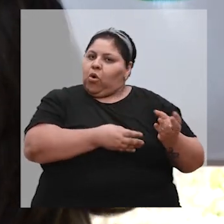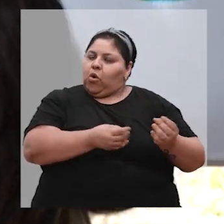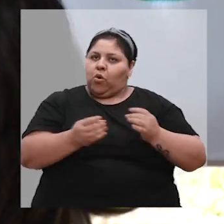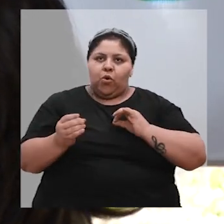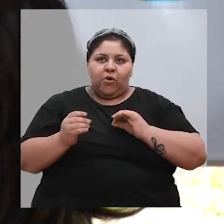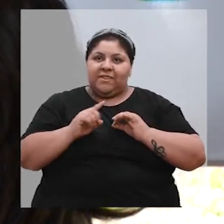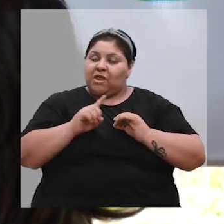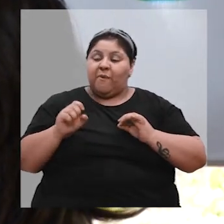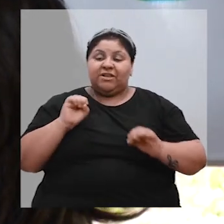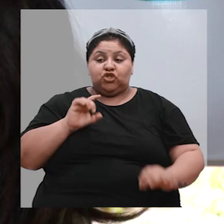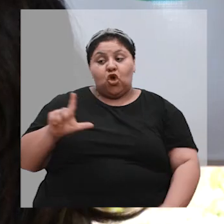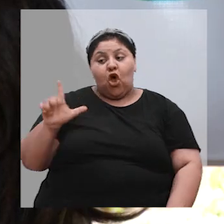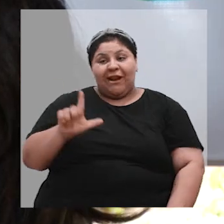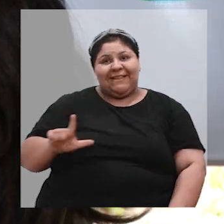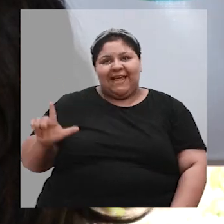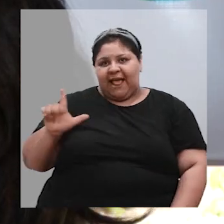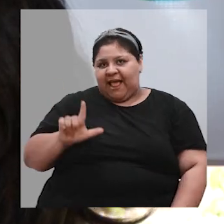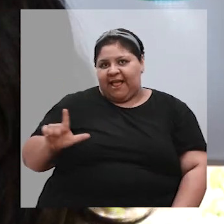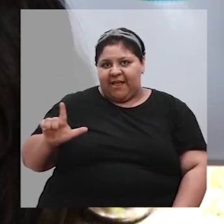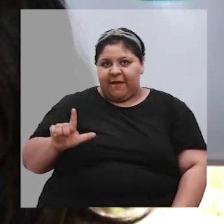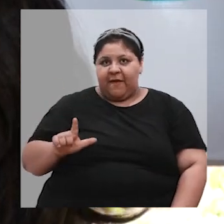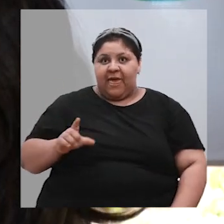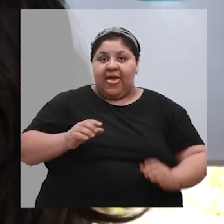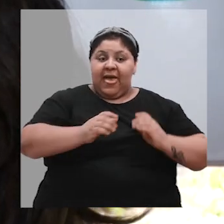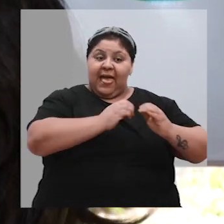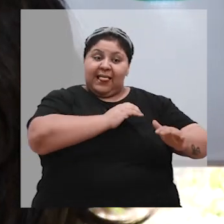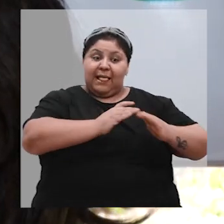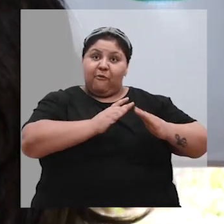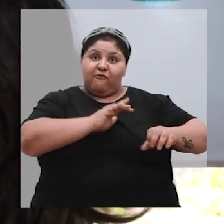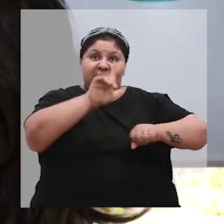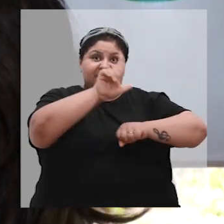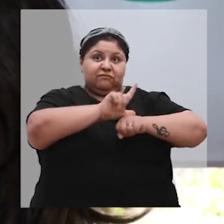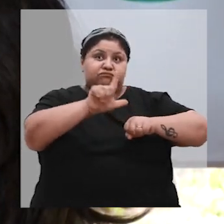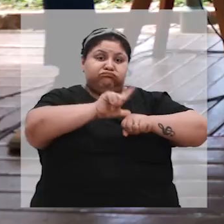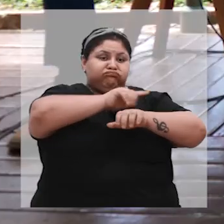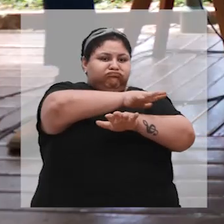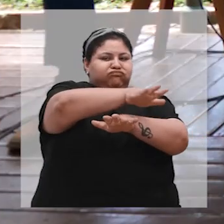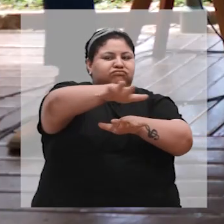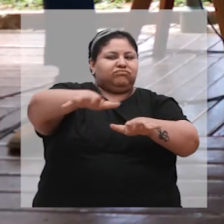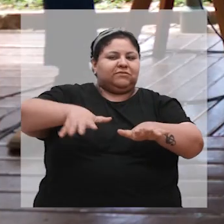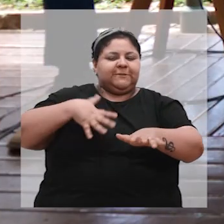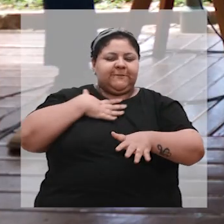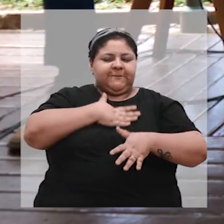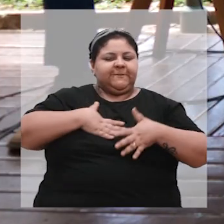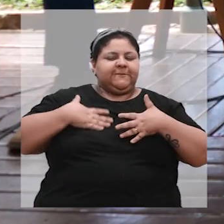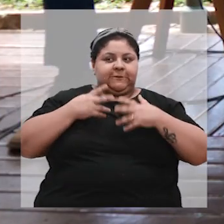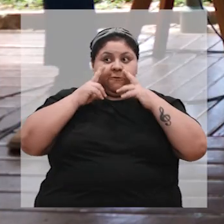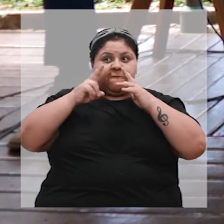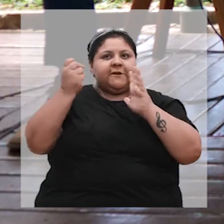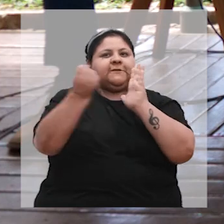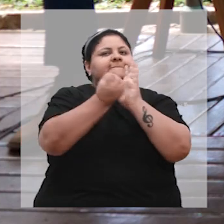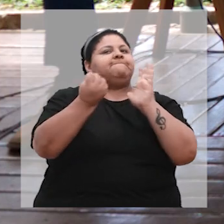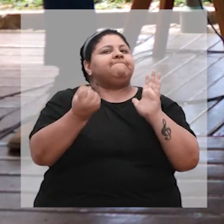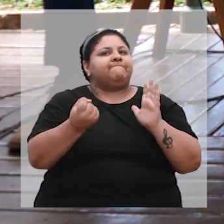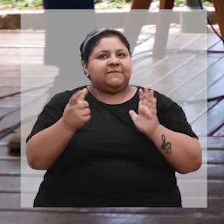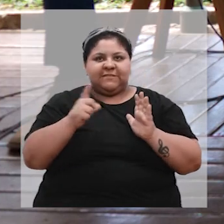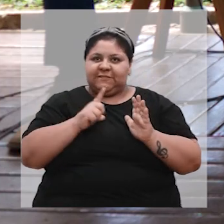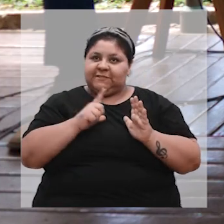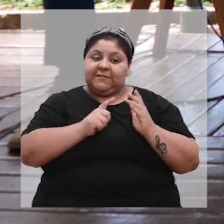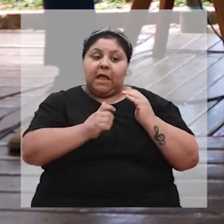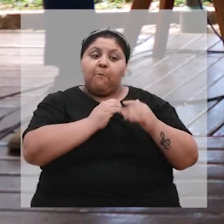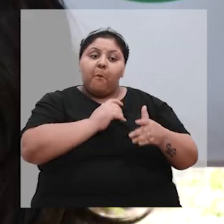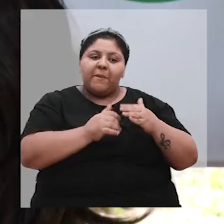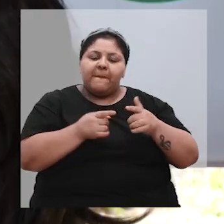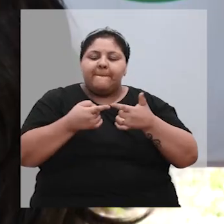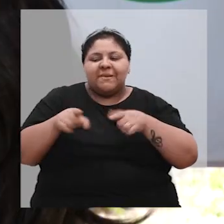muito além da literatura. Ela movimenta o comércio do entorno, eu vejo o impacto, claro, tem um impacto